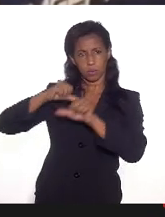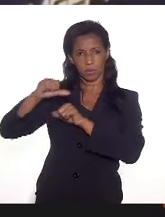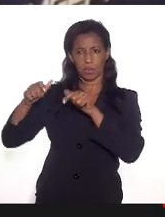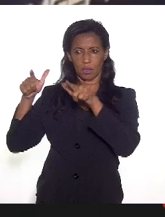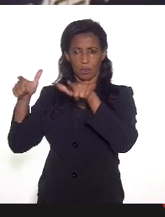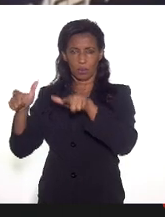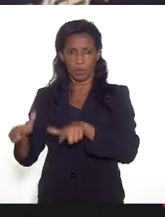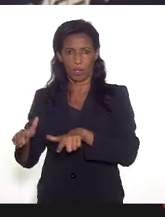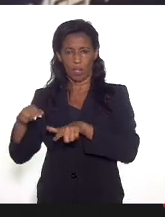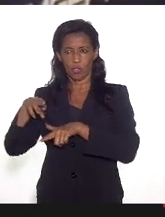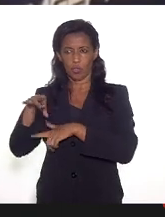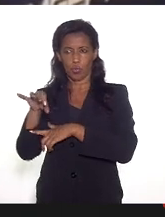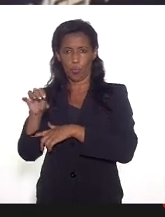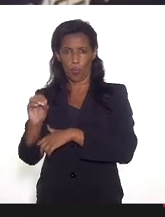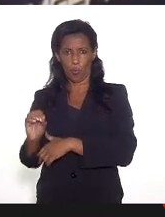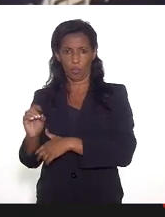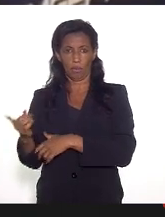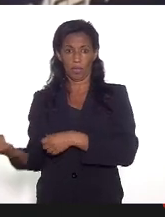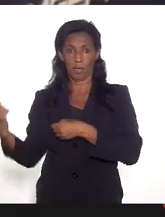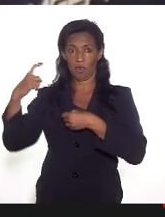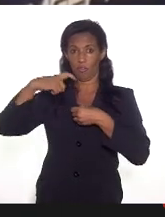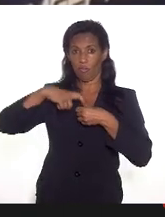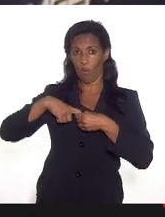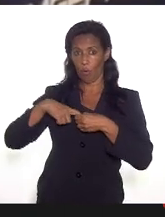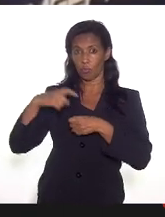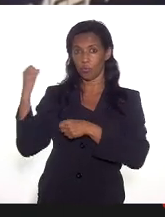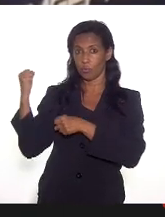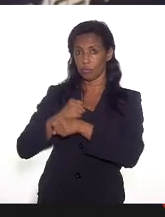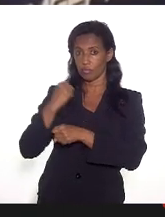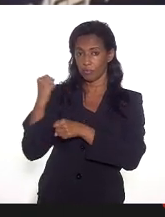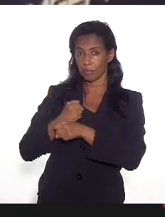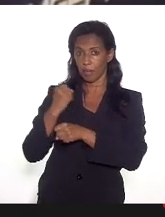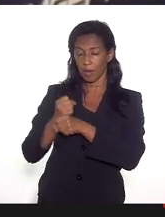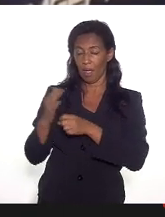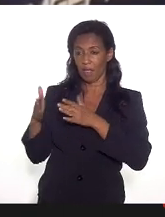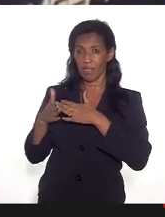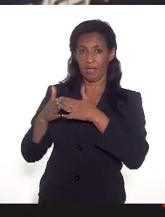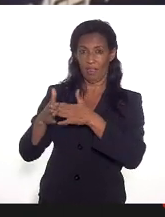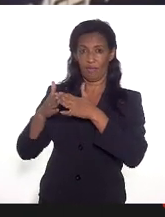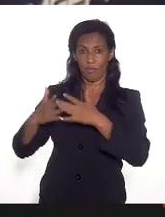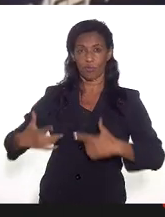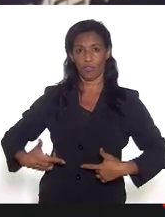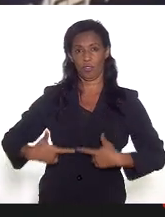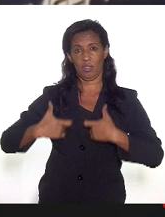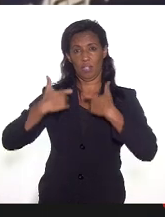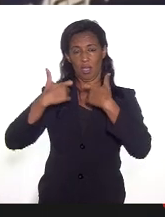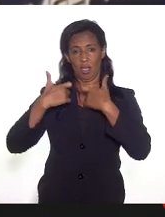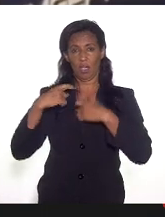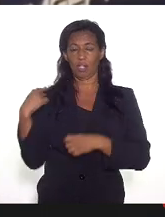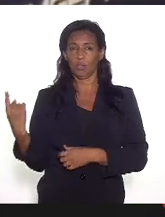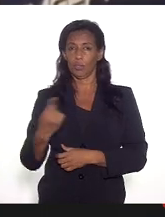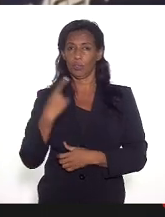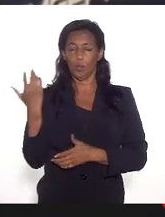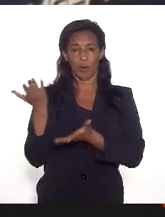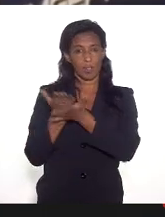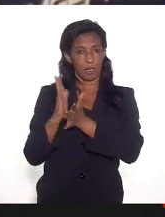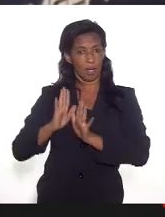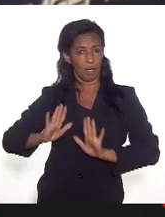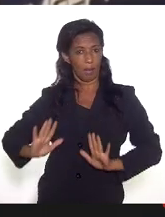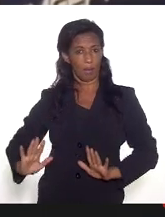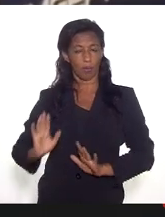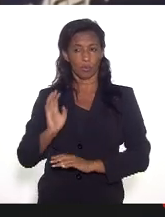de negócio, para que o Arsenal volte a construir os navios de guerra. Nós acabamos de projetar